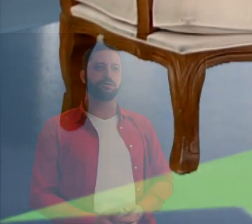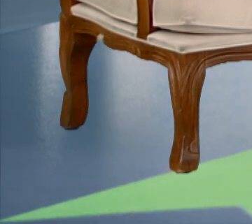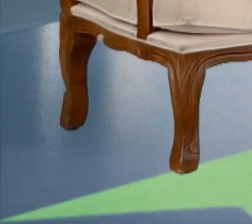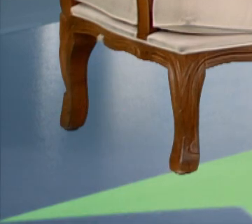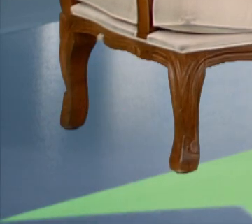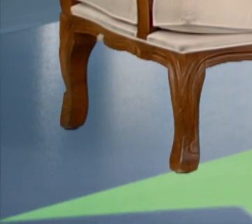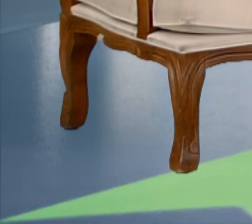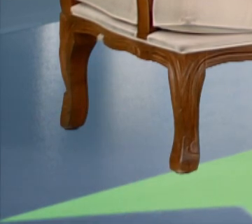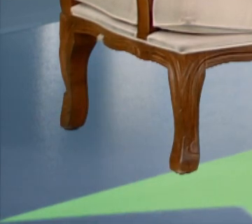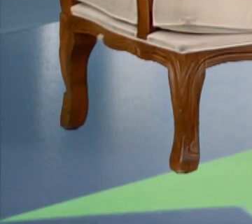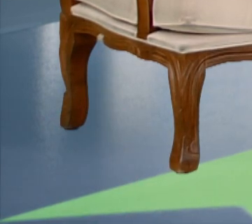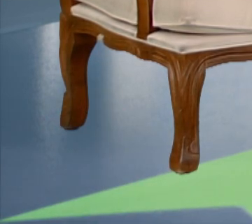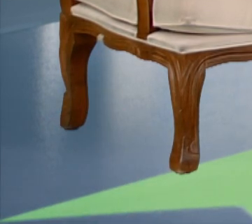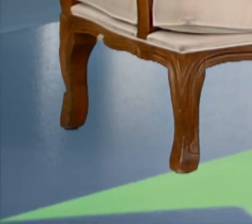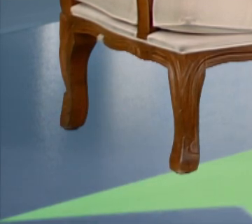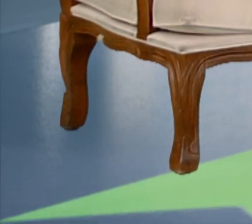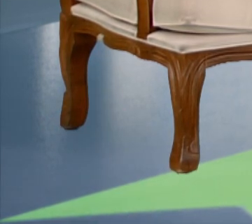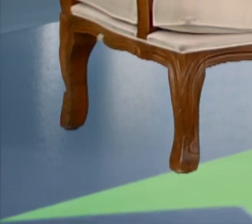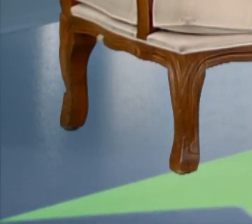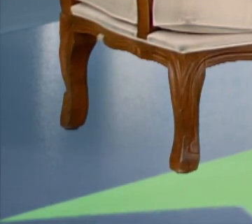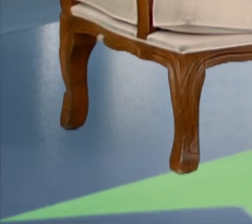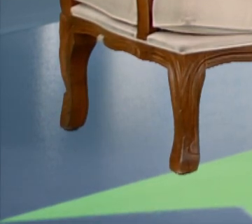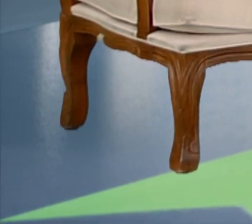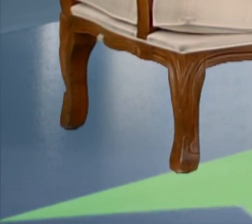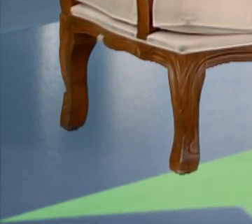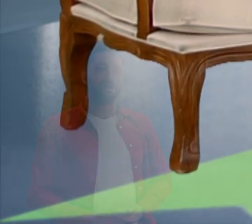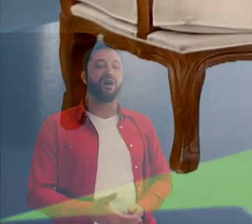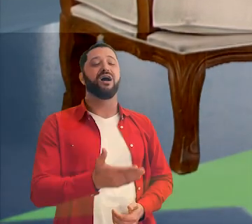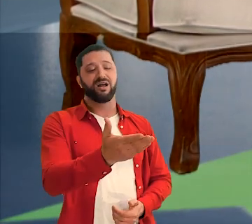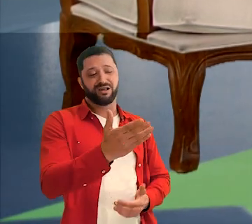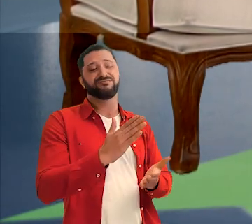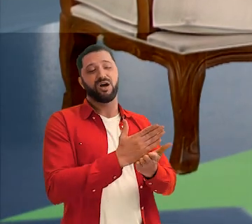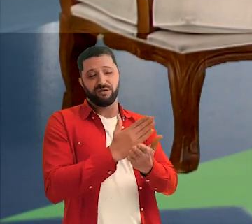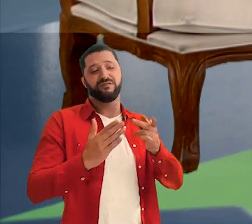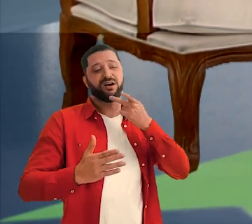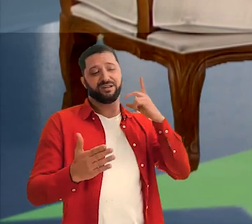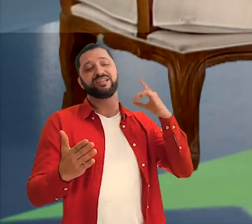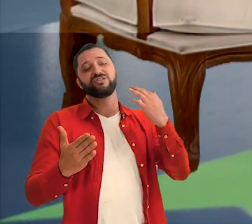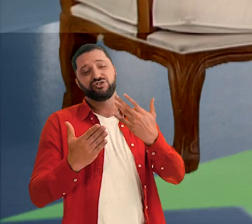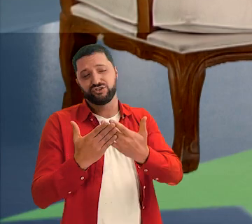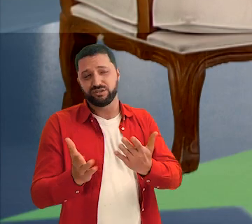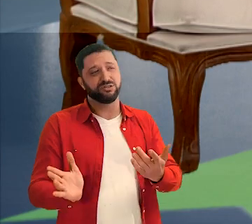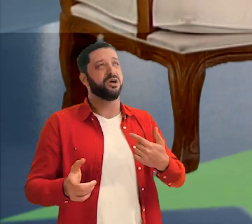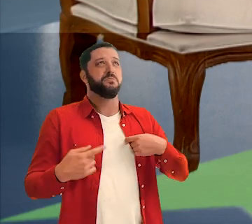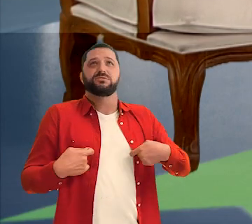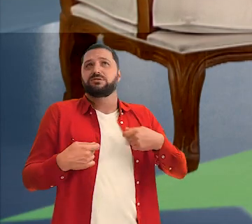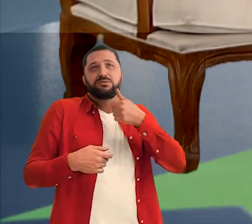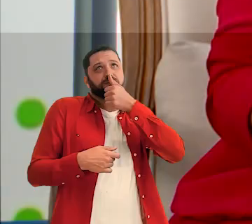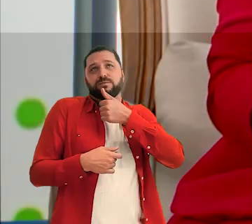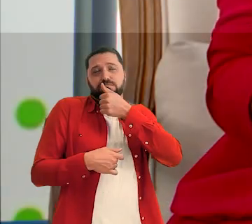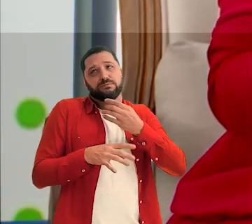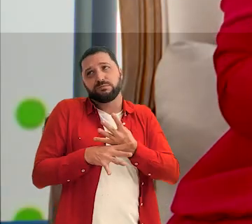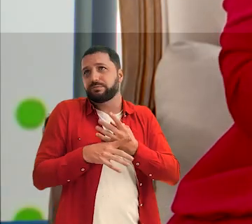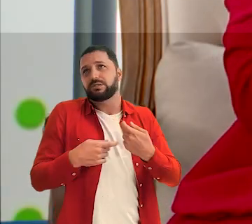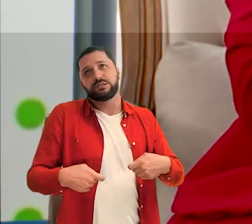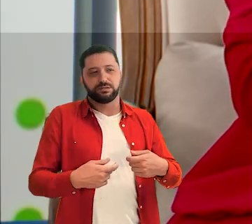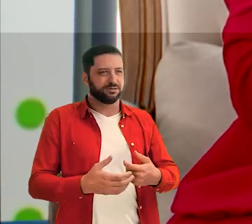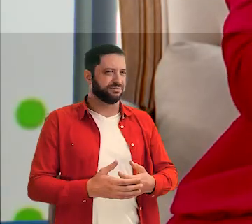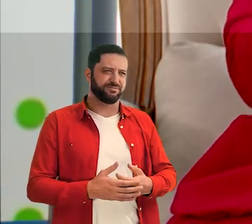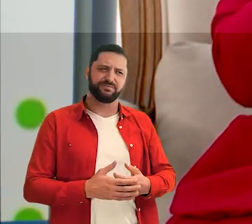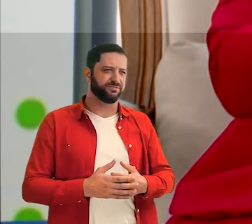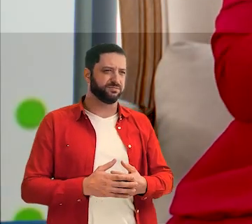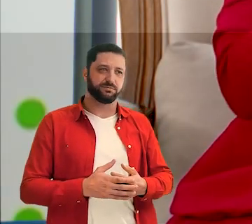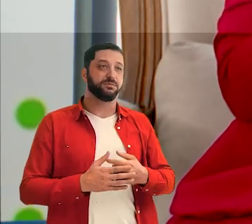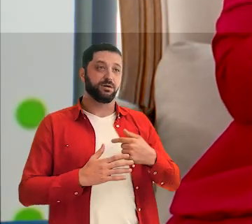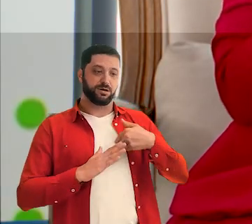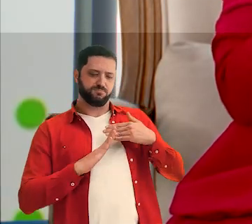jeito. Ah, não, é a minha... Tem gente que ainda fala, é meu destino, né? É meu destino, é para passar por isso. E, na verdade,